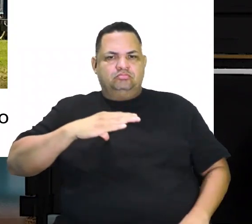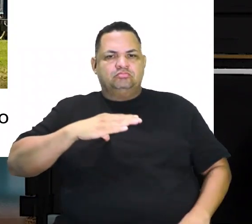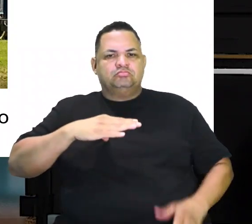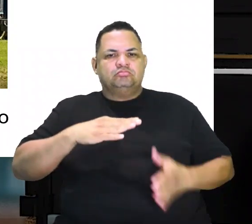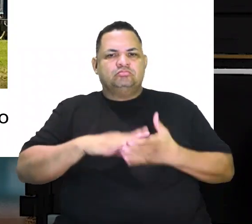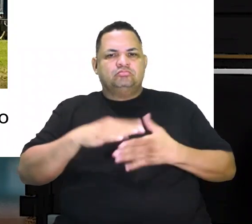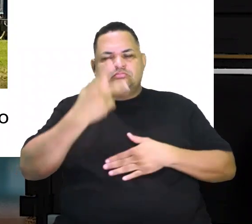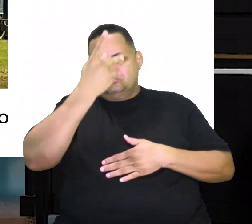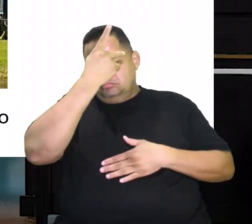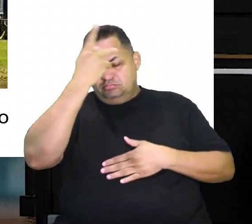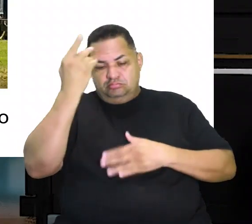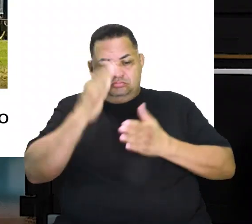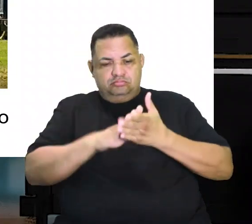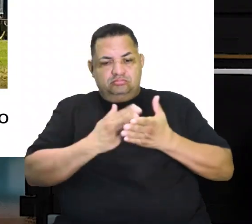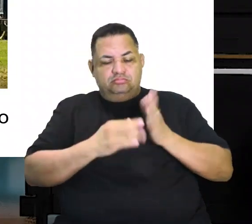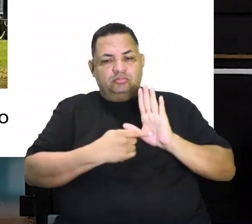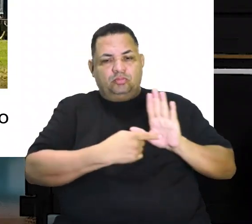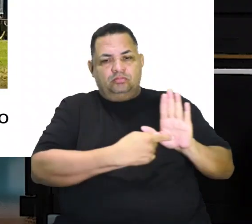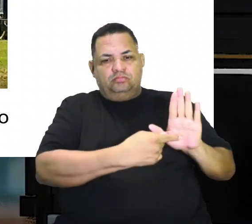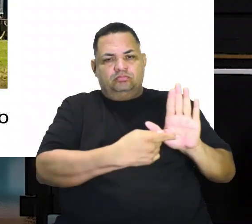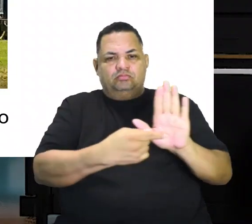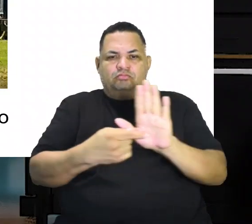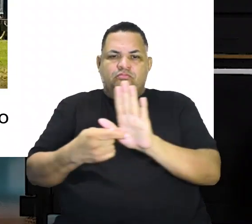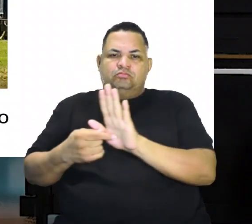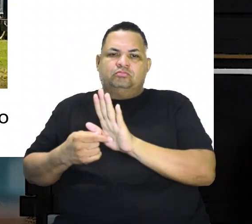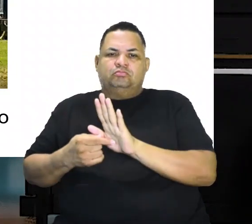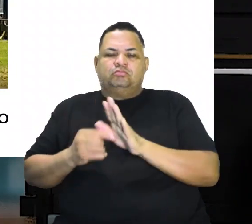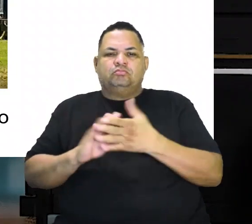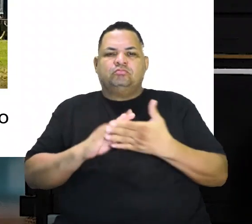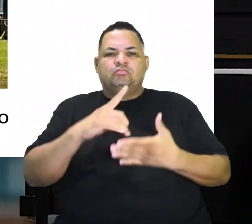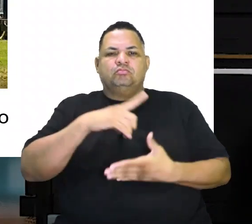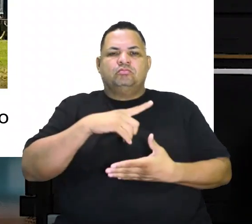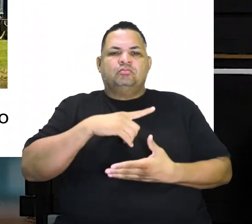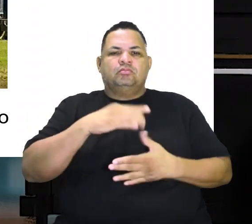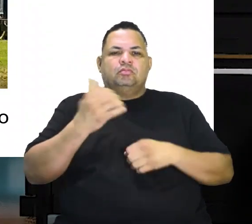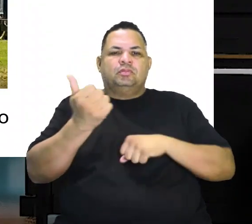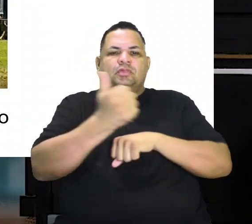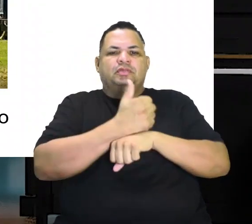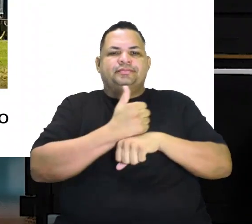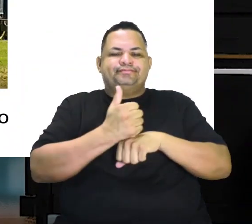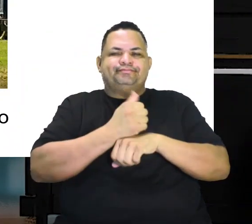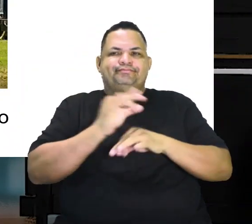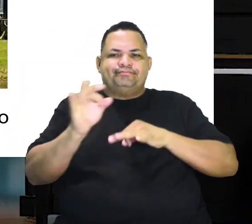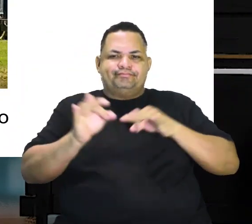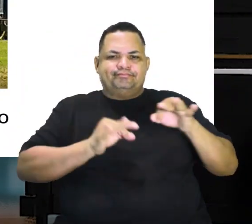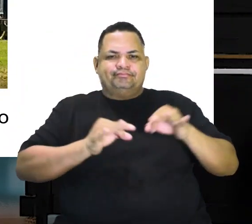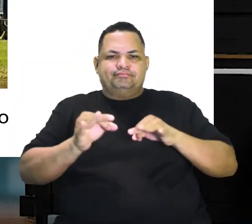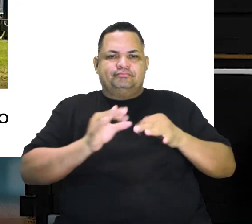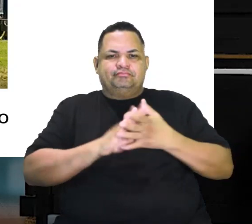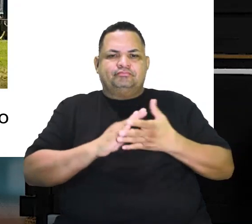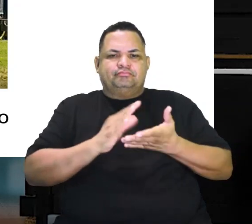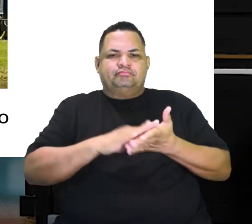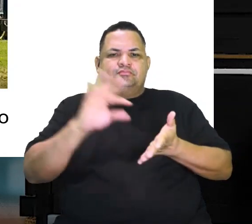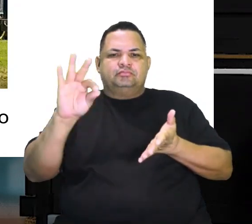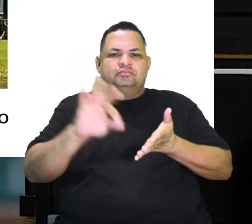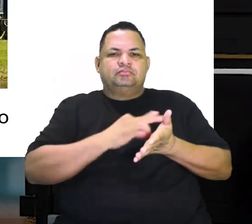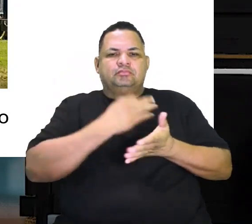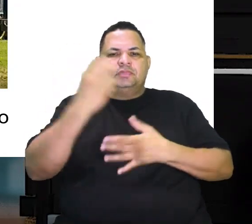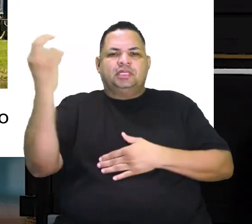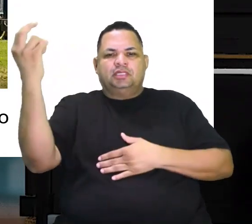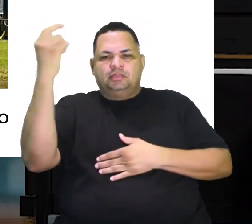da cidade, possam expor. É claro que tem profissionais preparados para isso, né, da Secretaria da